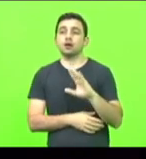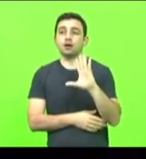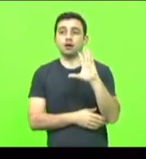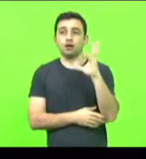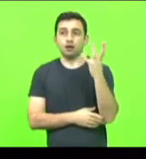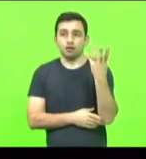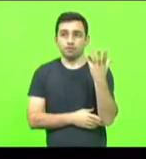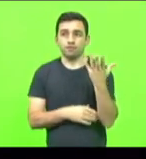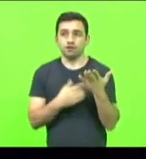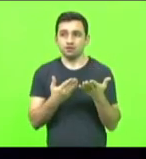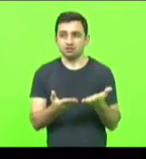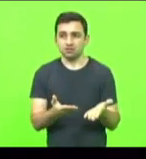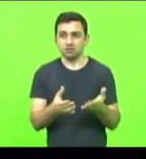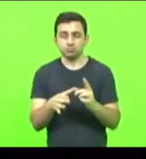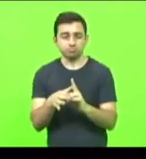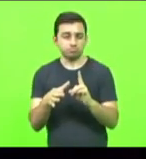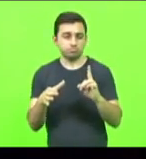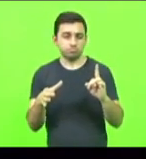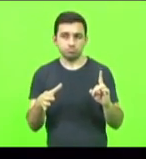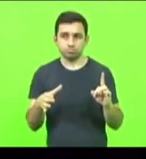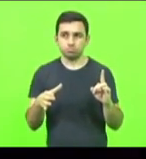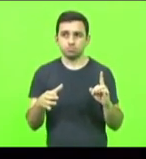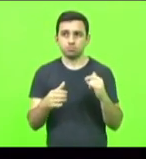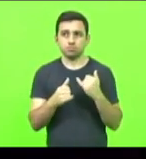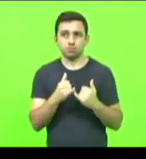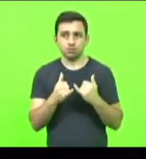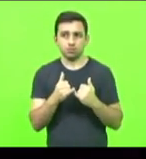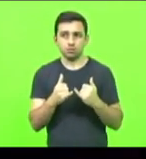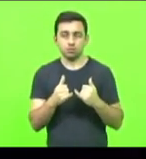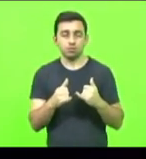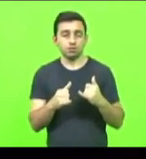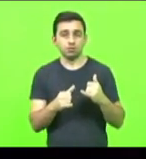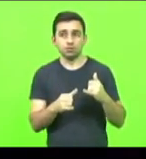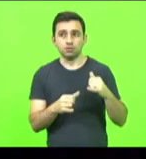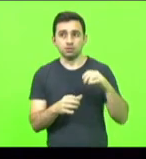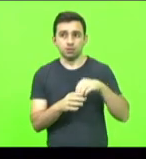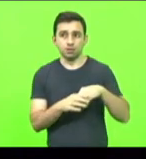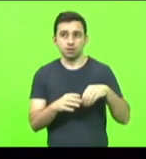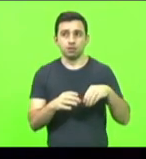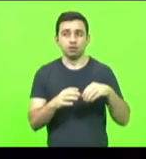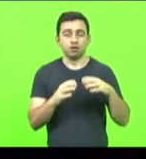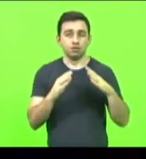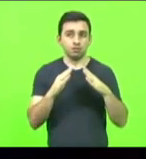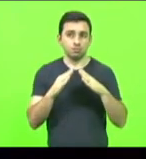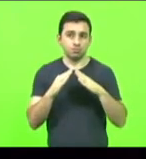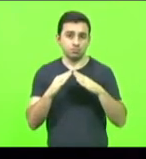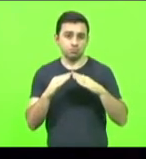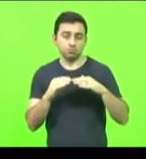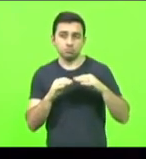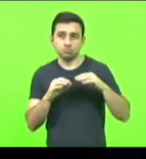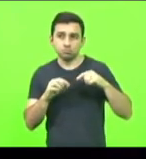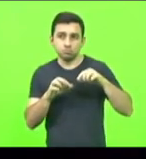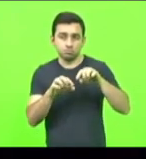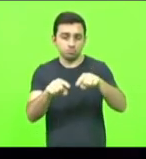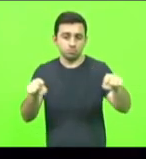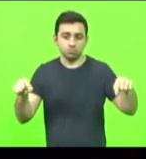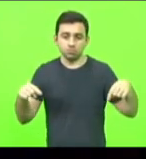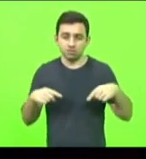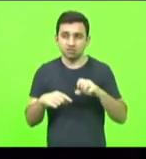está isolada no meio de uma propriedade. Se nós tivéssemos uma compensação pelo